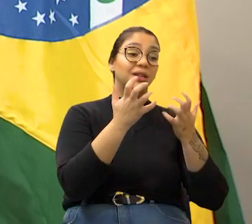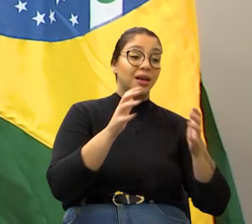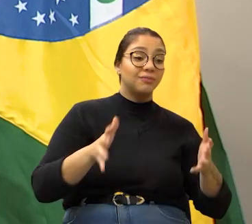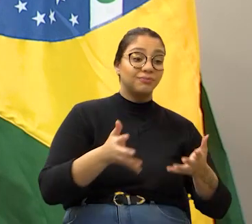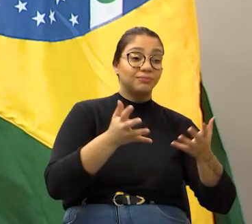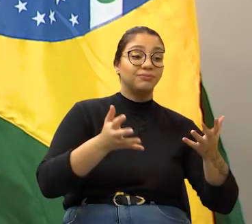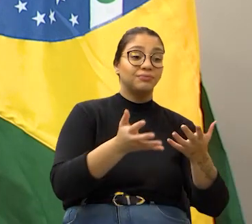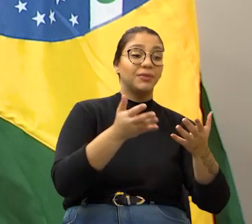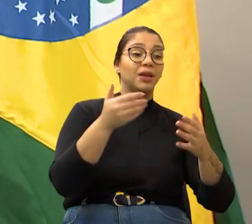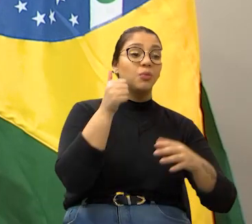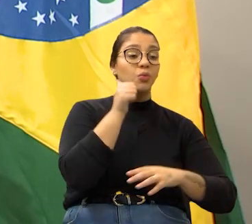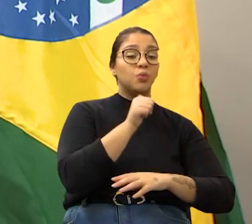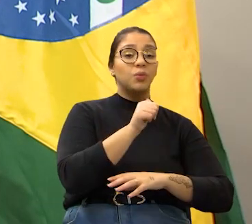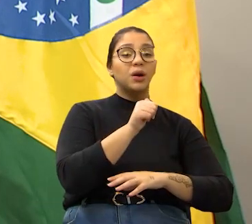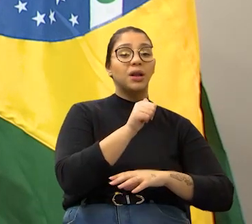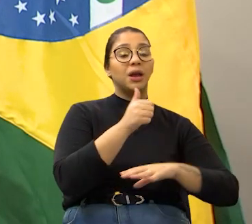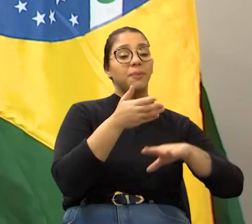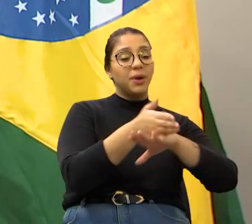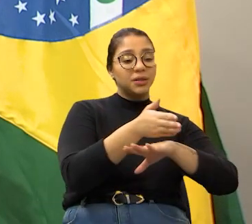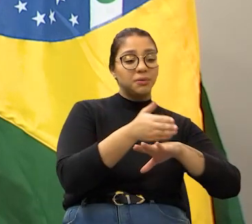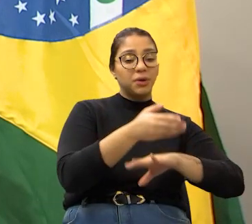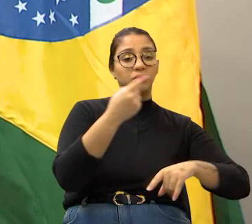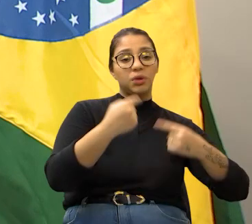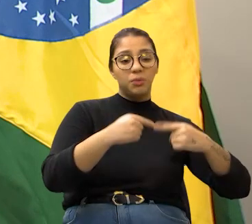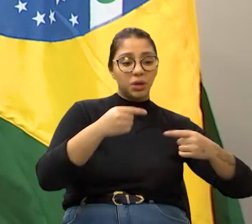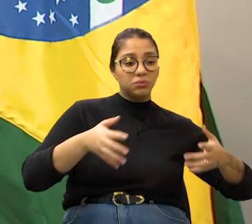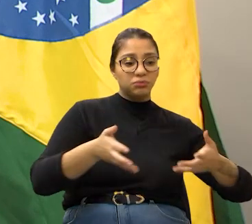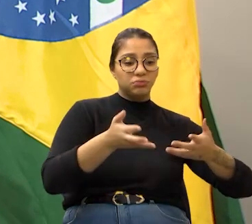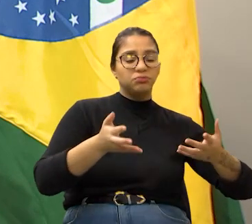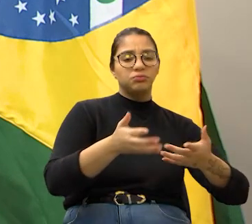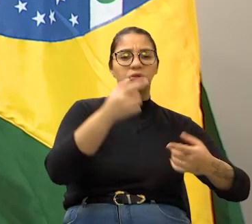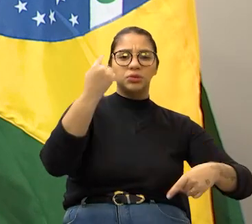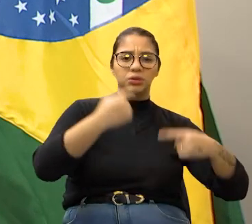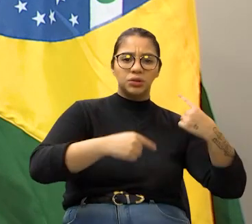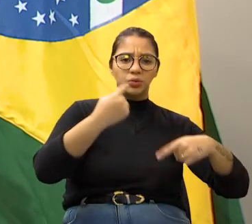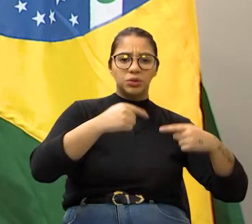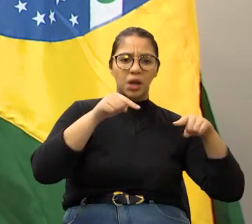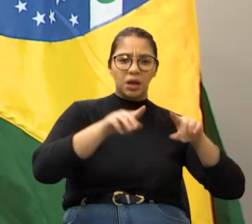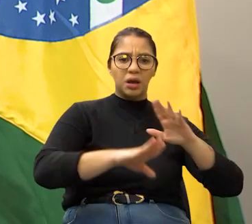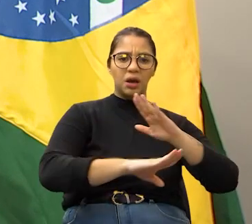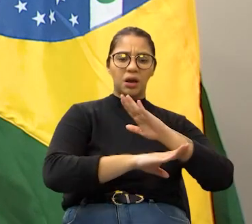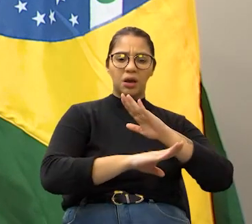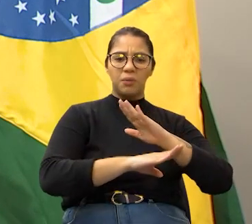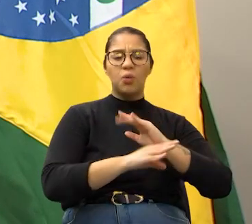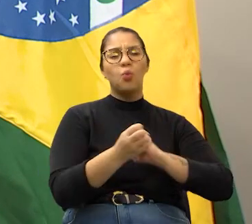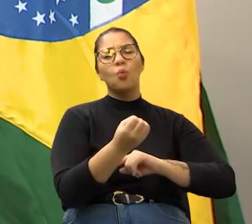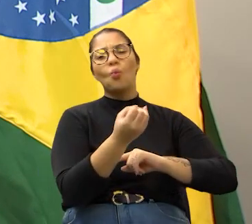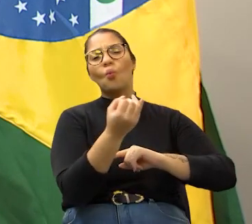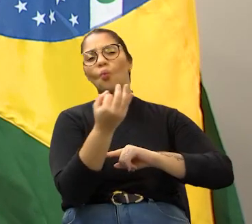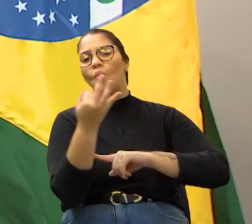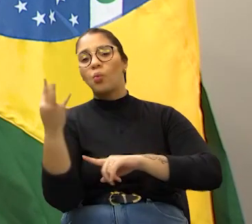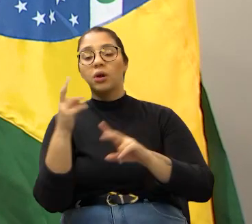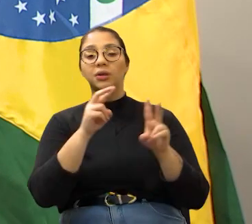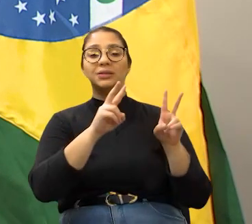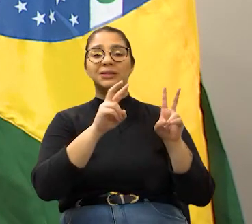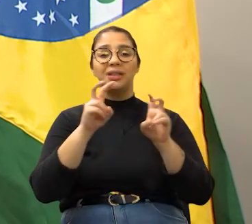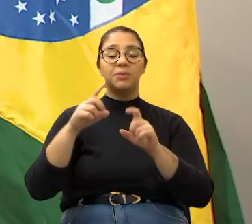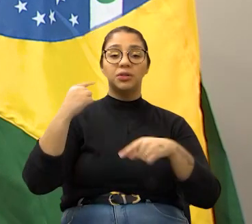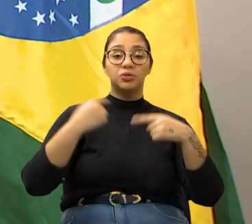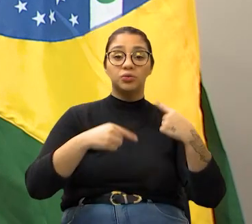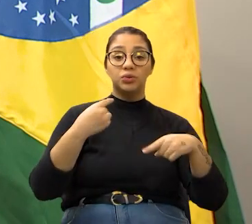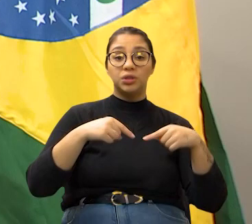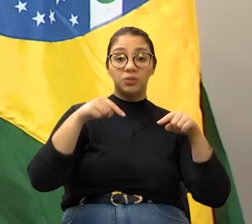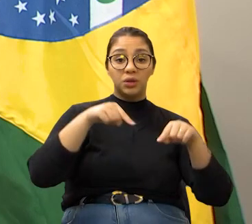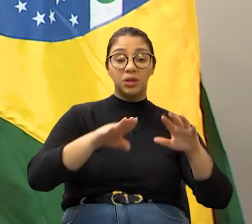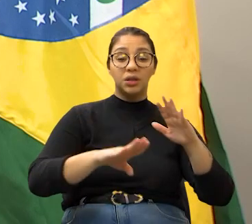importância, se a gente quer estimular a presença, a participação da mulher também na atividade política, e nos debates que a Câmara faz, né, quantos